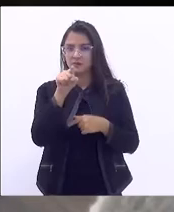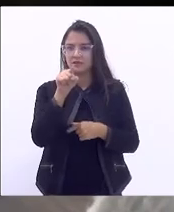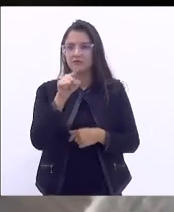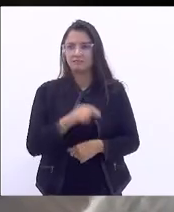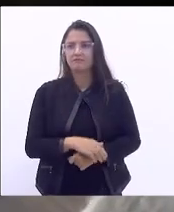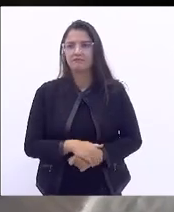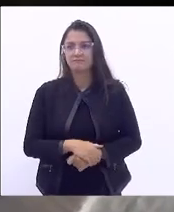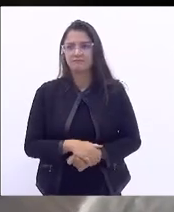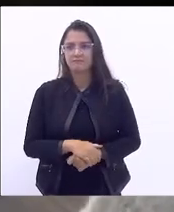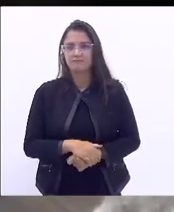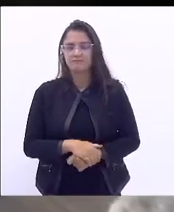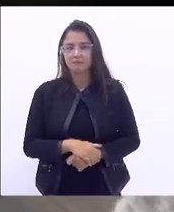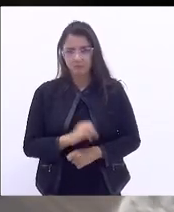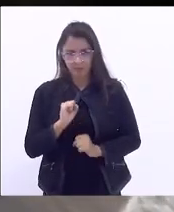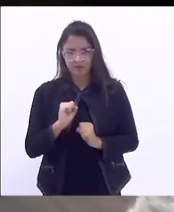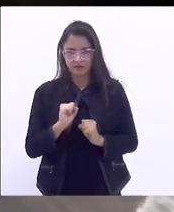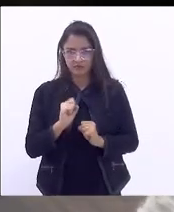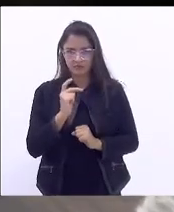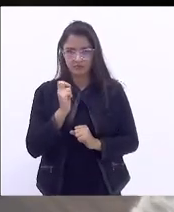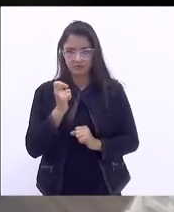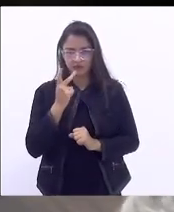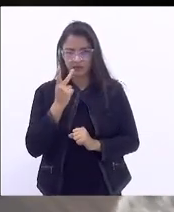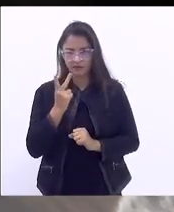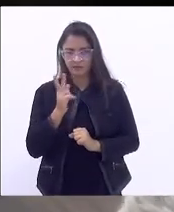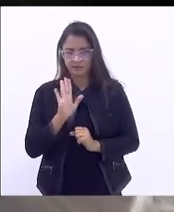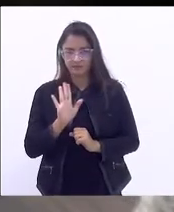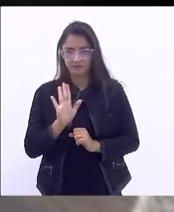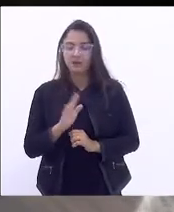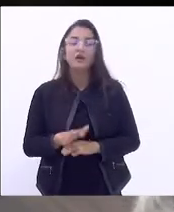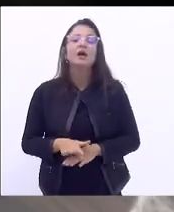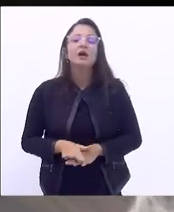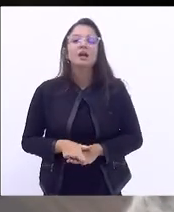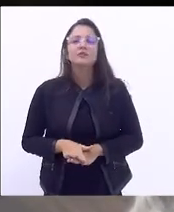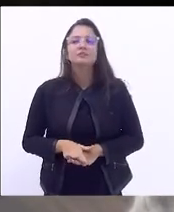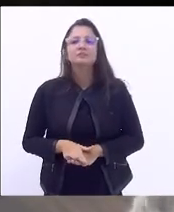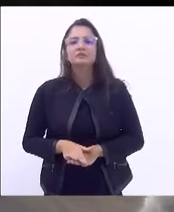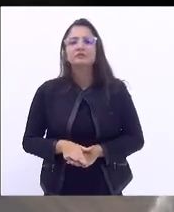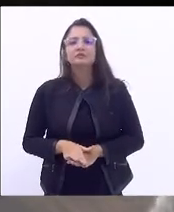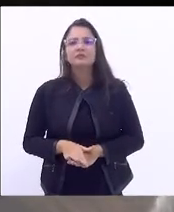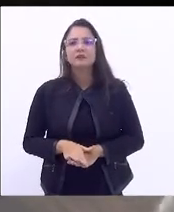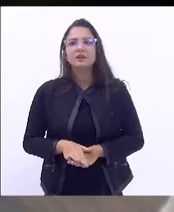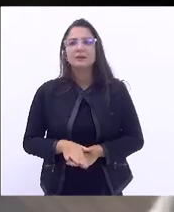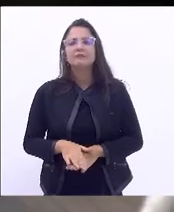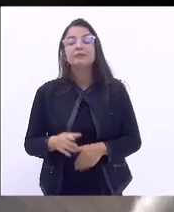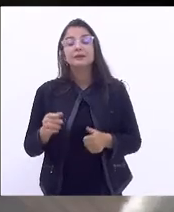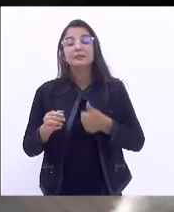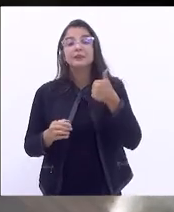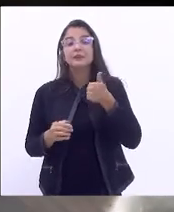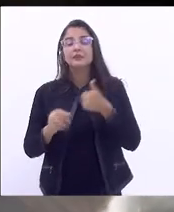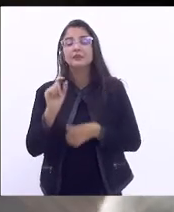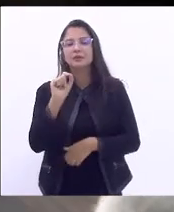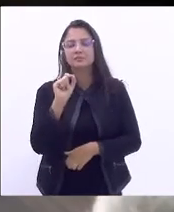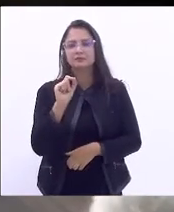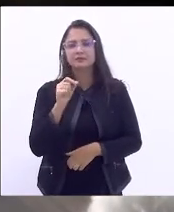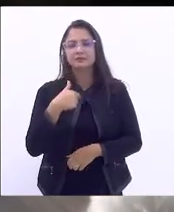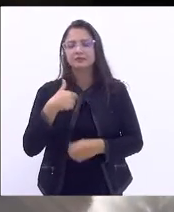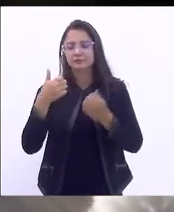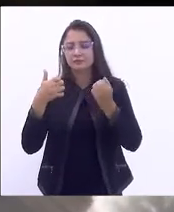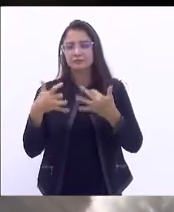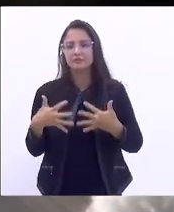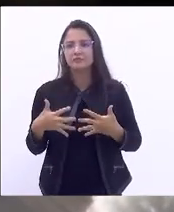Viu, senhor presidente? Olha só. Primeira questão de ordem, senhor presidente.